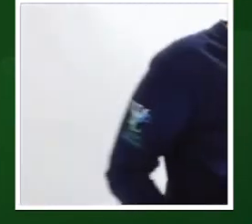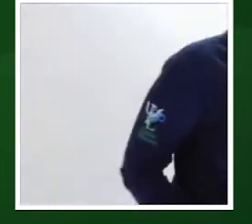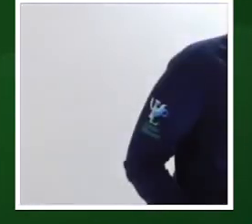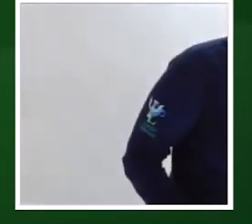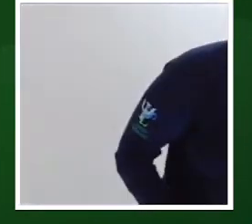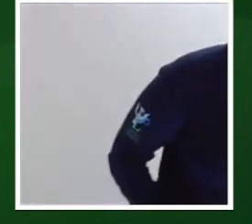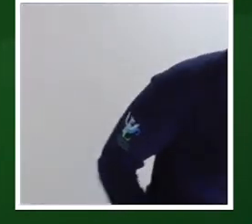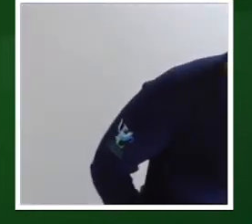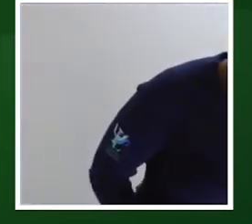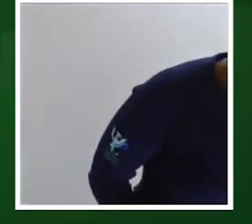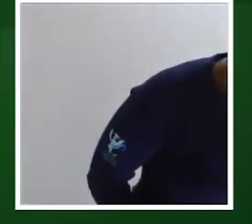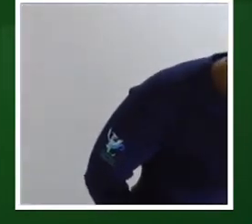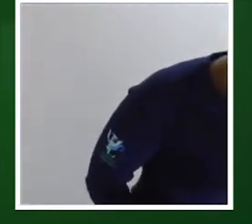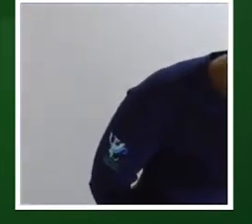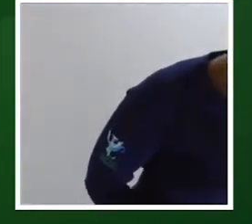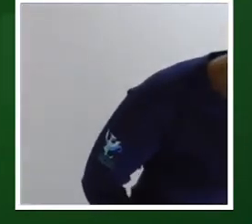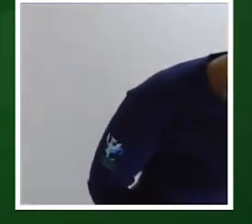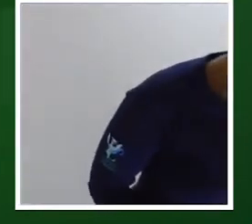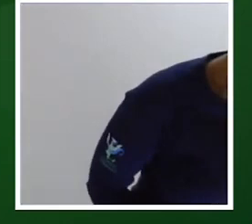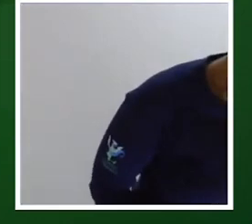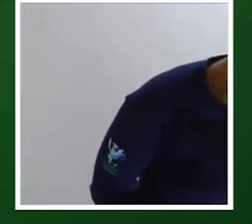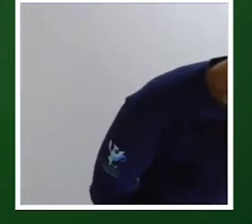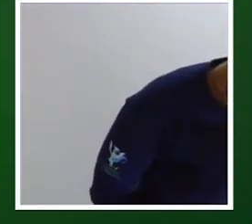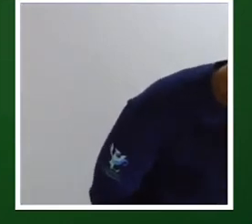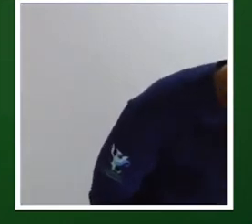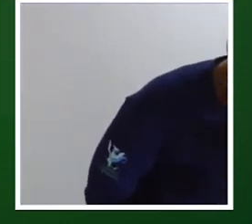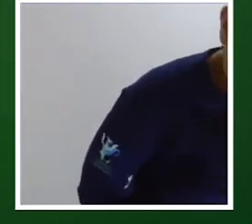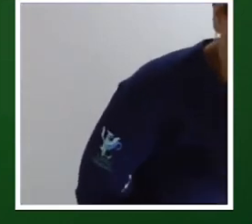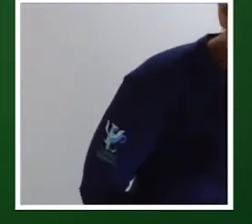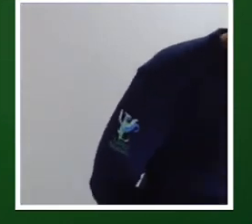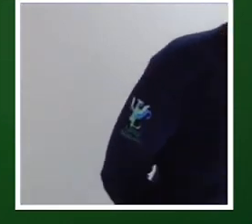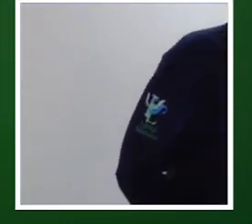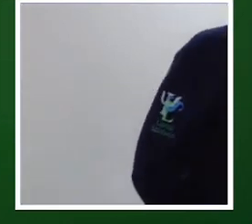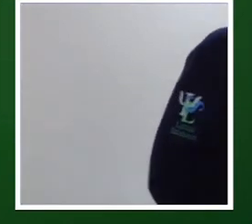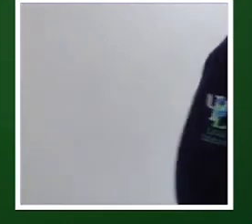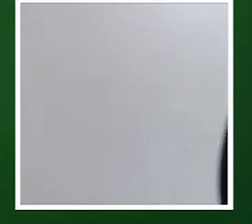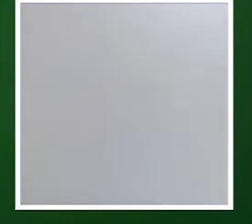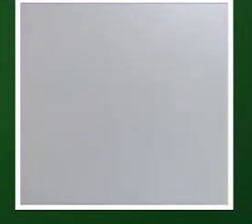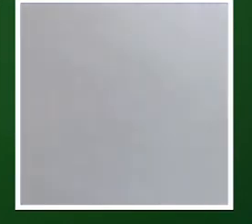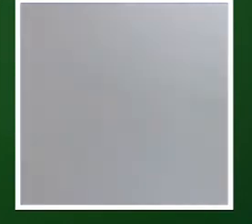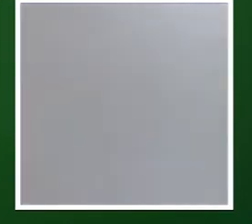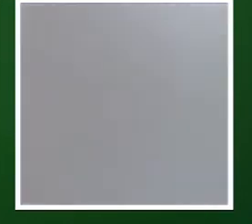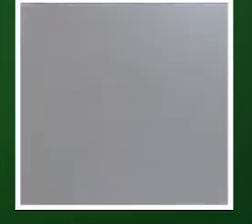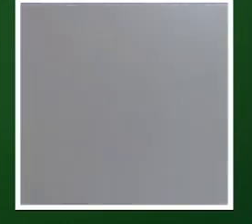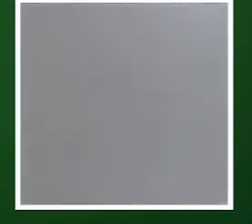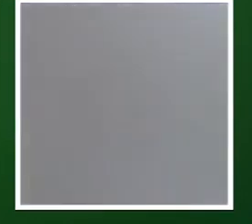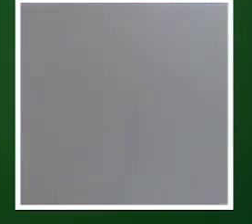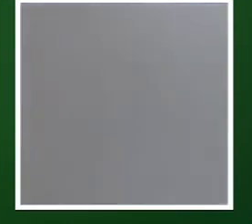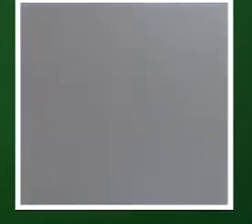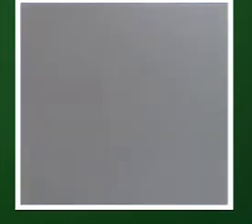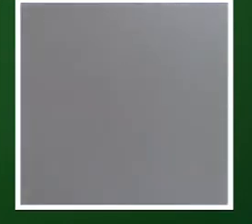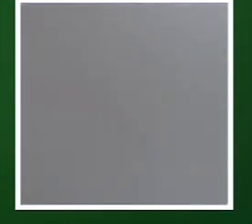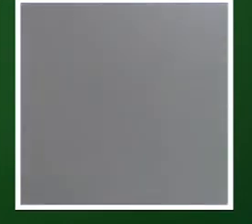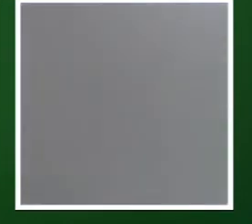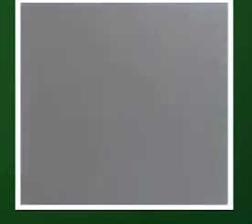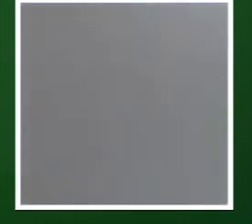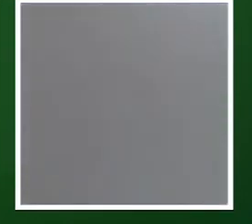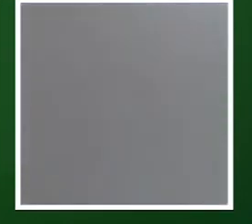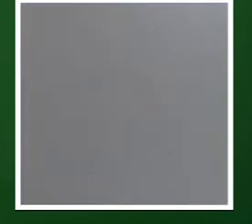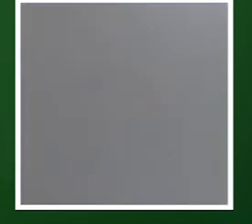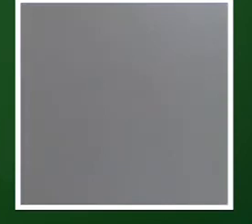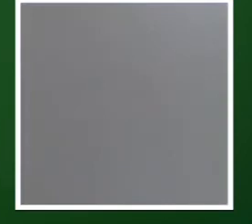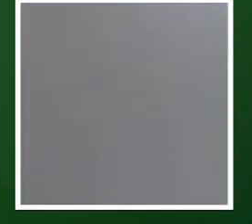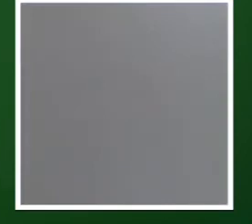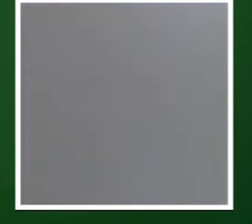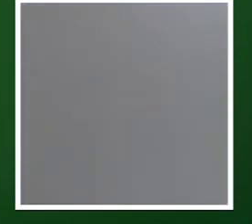ali esteja aprendendo né que tem os seus direitos garantidos E aí eu